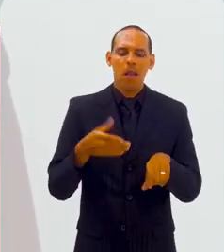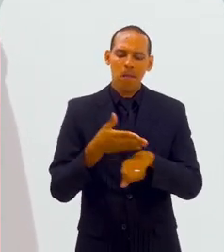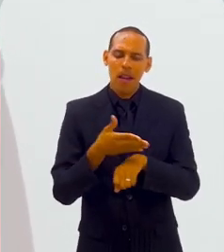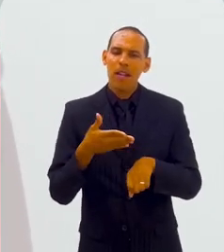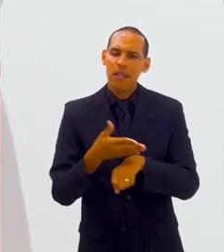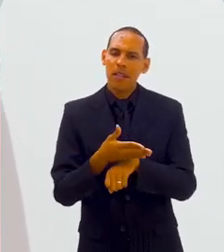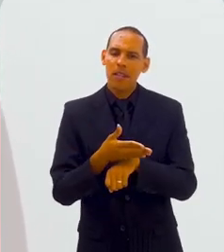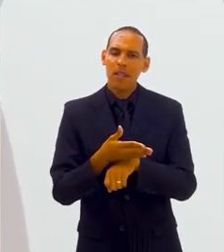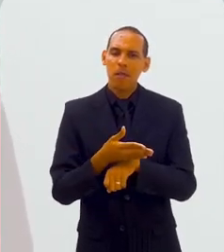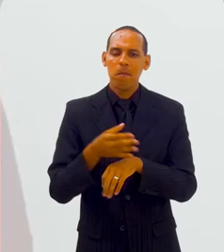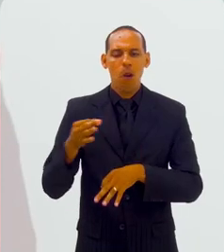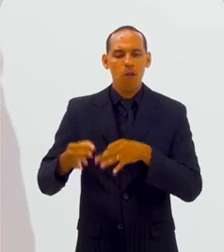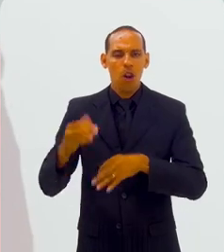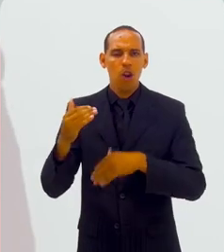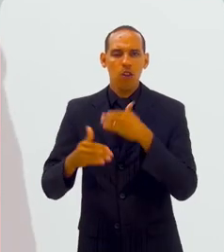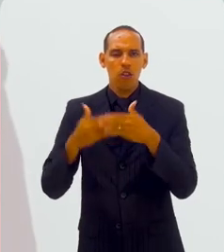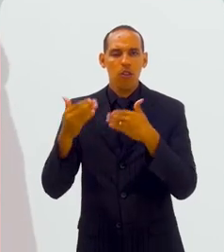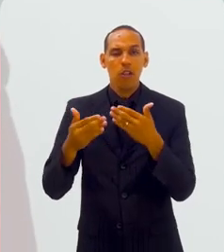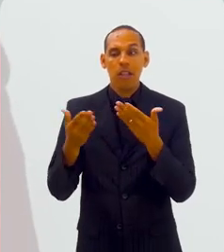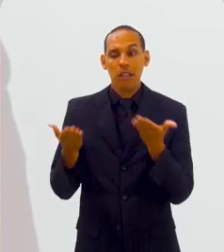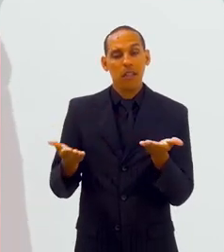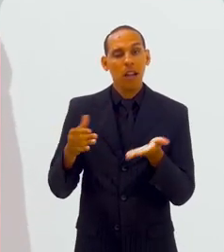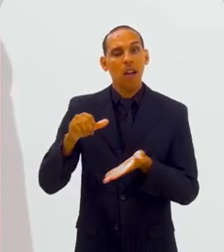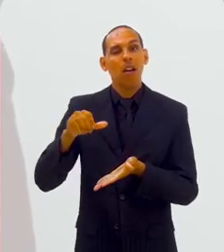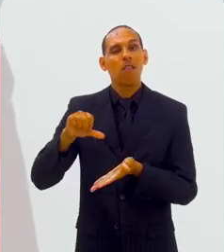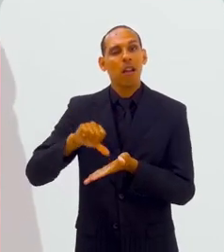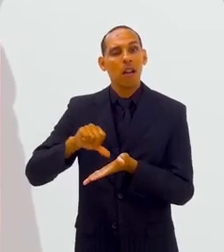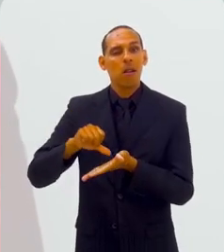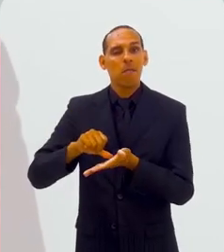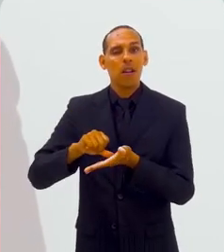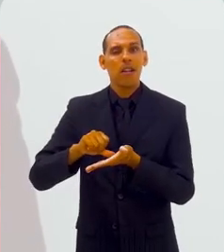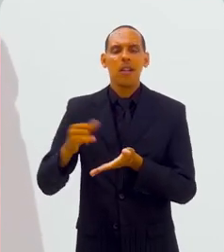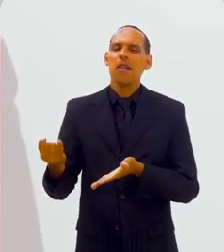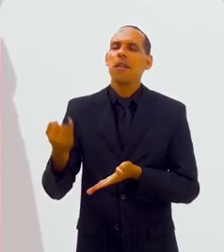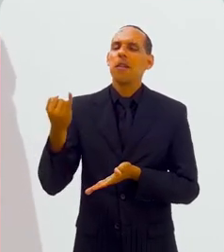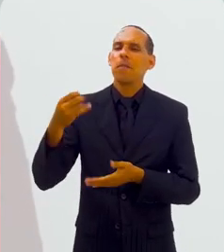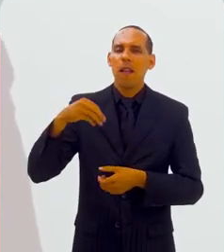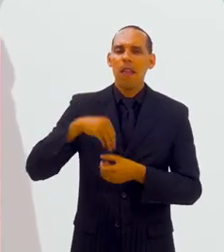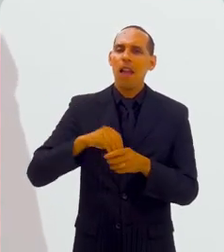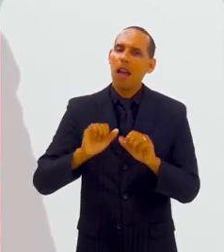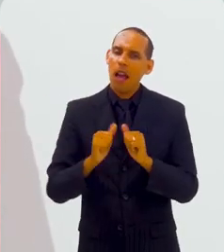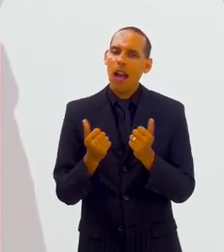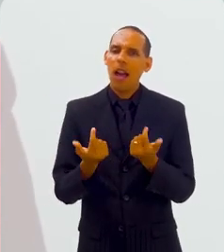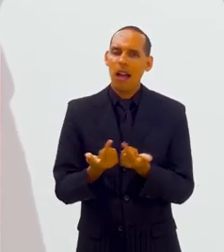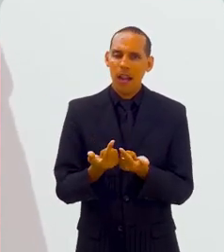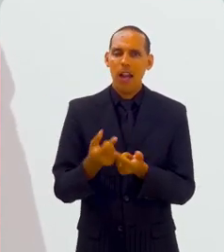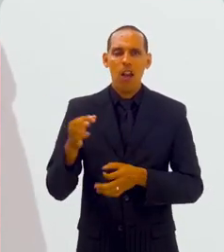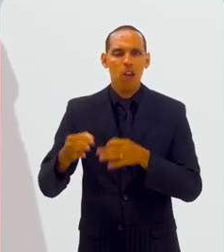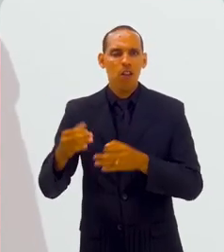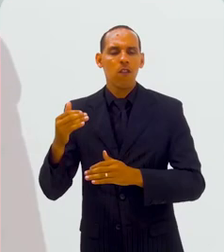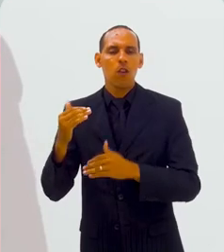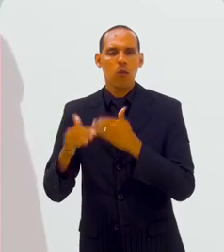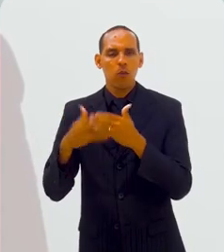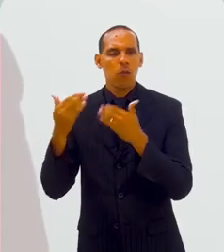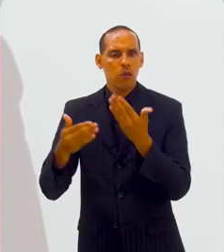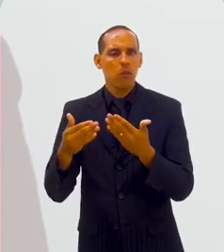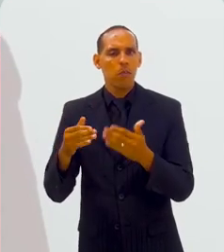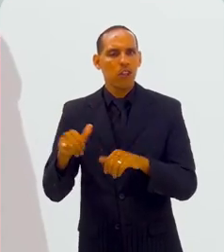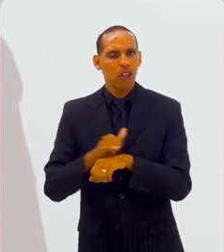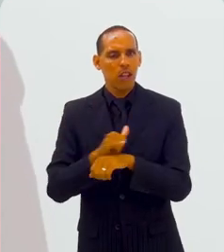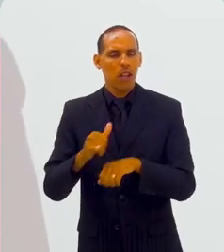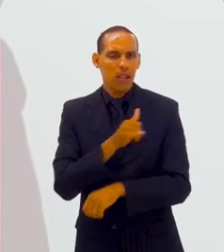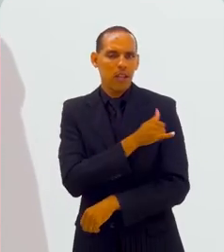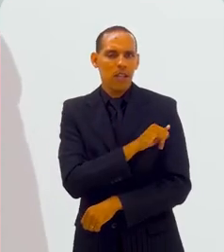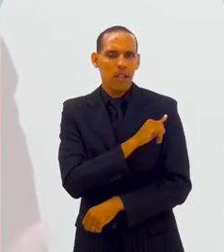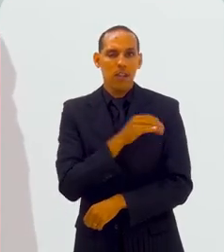Desenvolvimento, qual a importância, né, desse departamento aqui da Assembleia Legislativa, que é o Fórum Permanente de Desenvolvimento Estratégico do